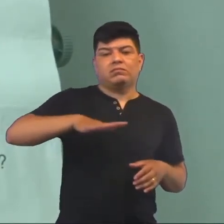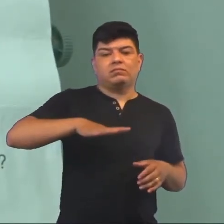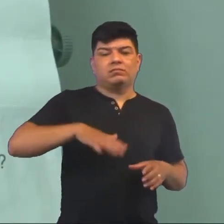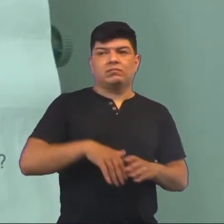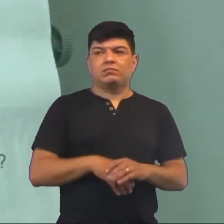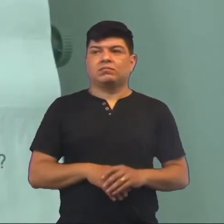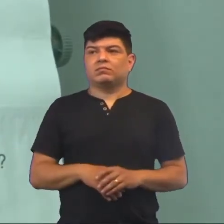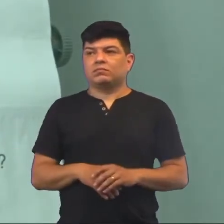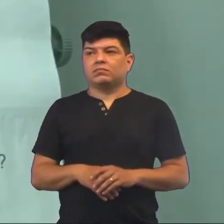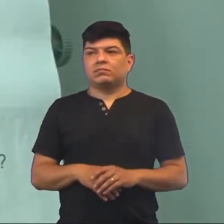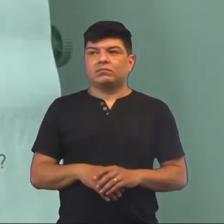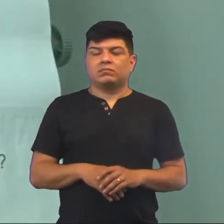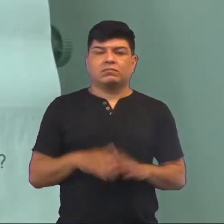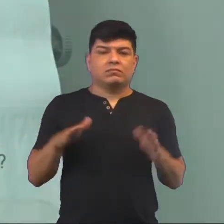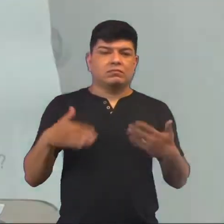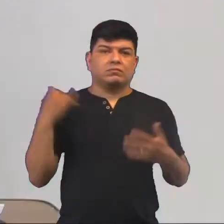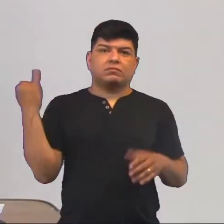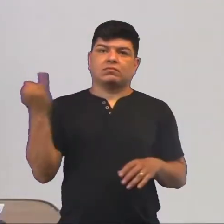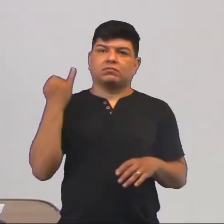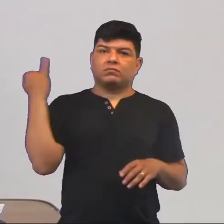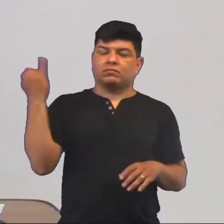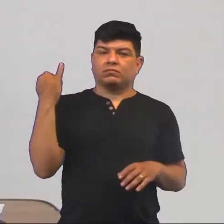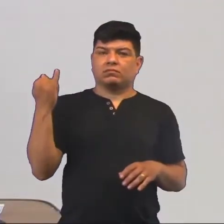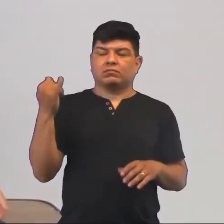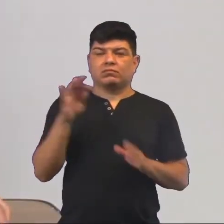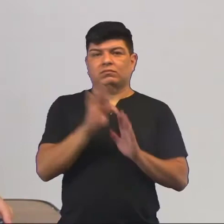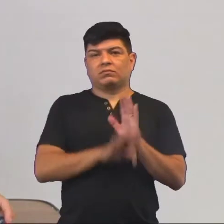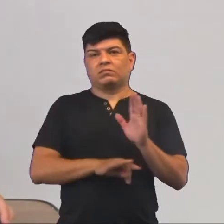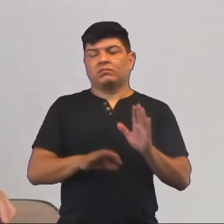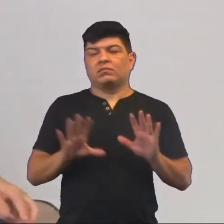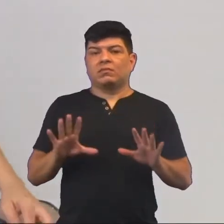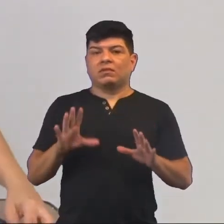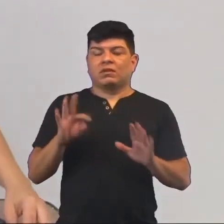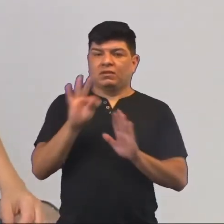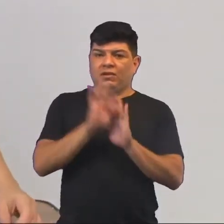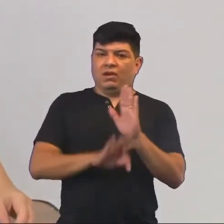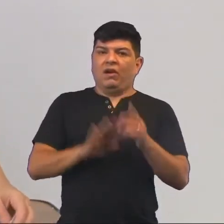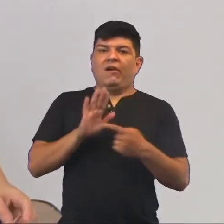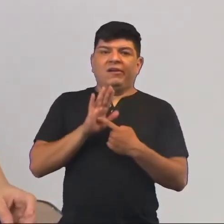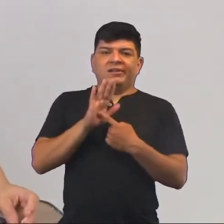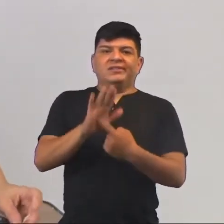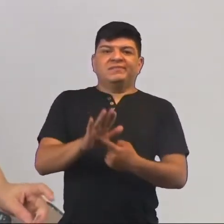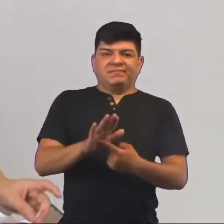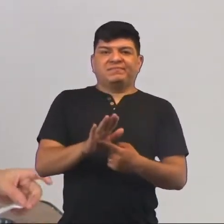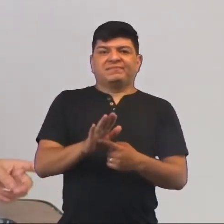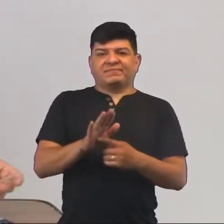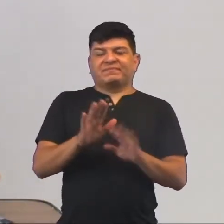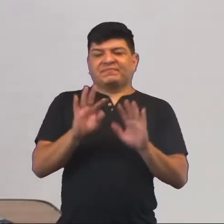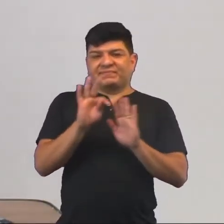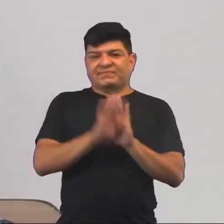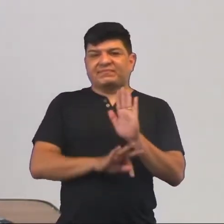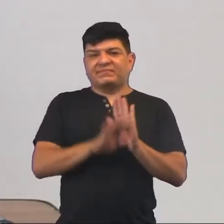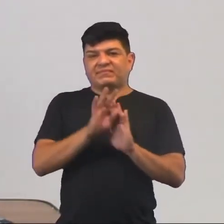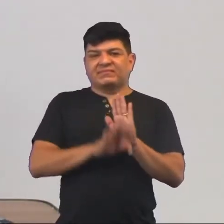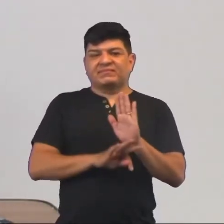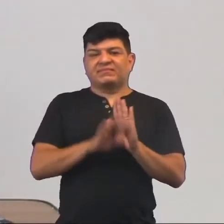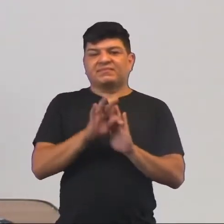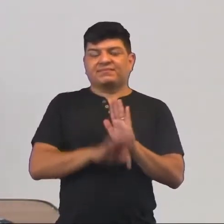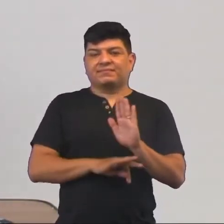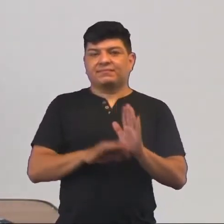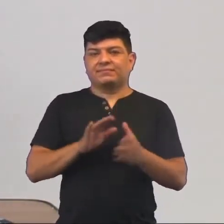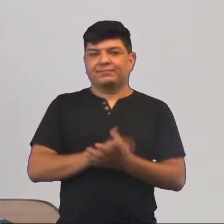geral? Qual a importância desse tipo de texto? No caso, um texto expositivo, né? Como eu acabei de falar, que é um texto que